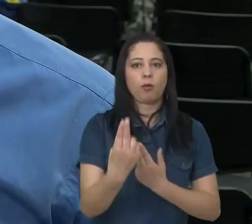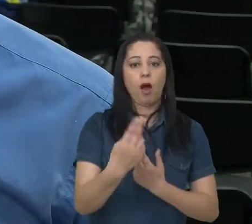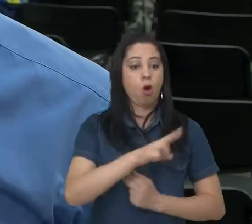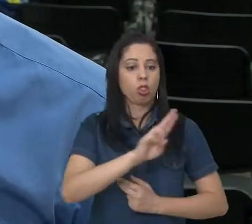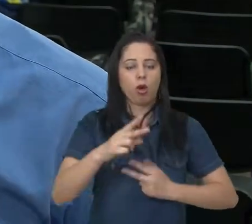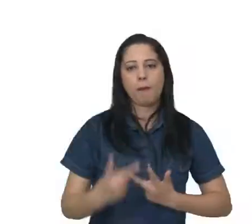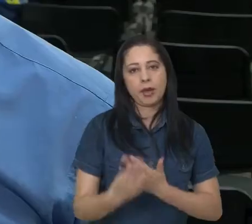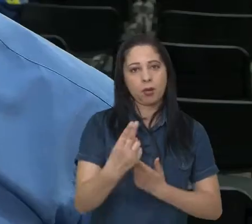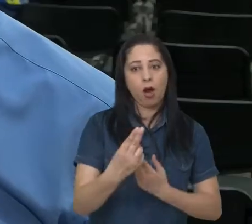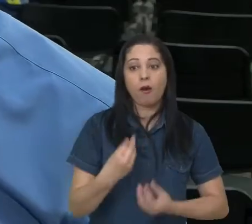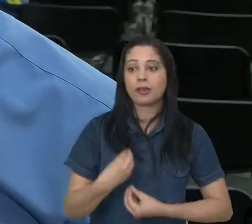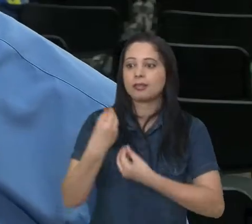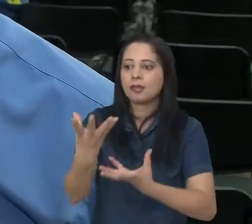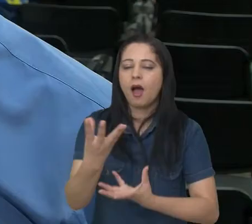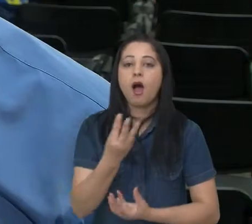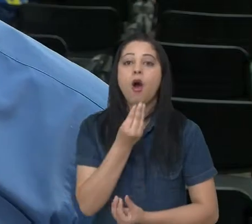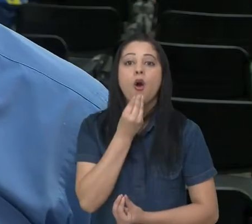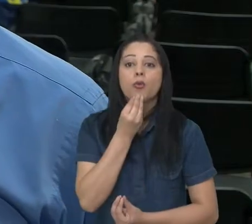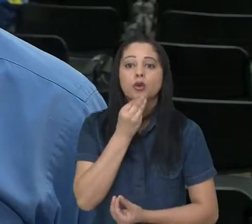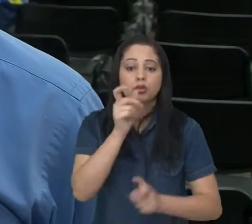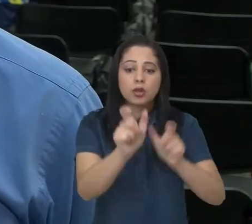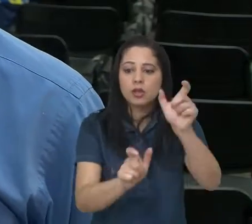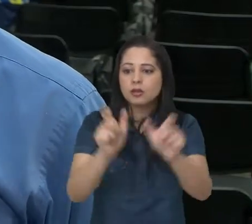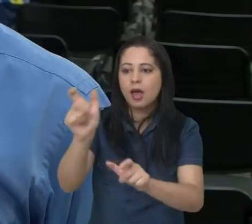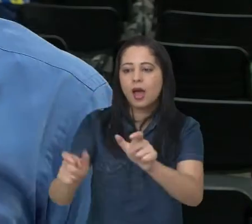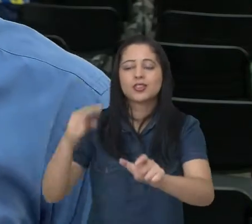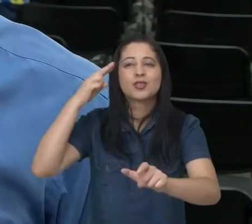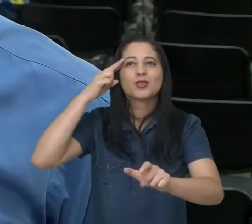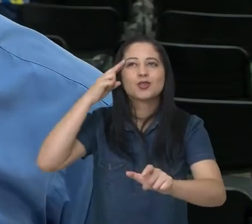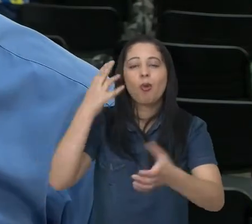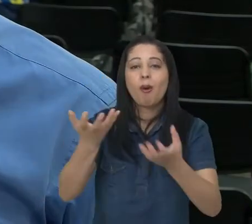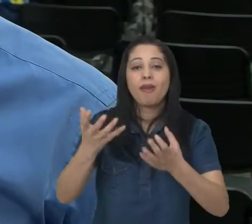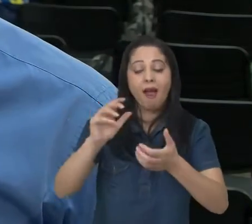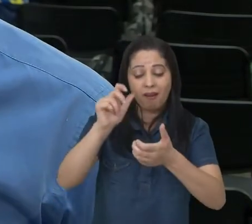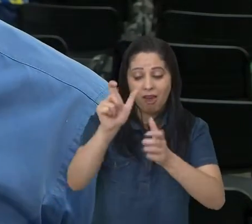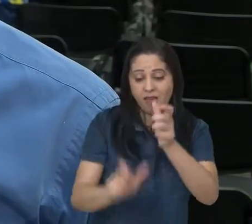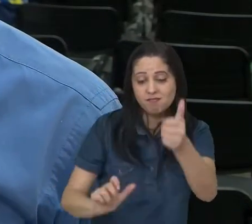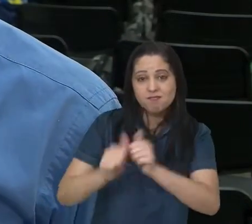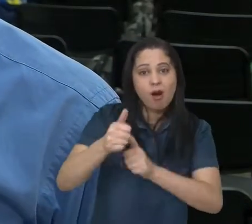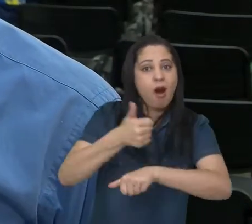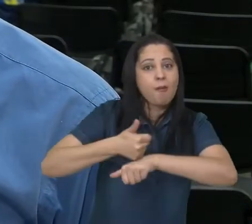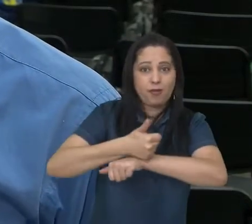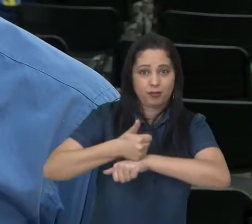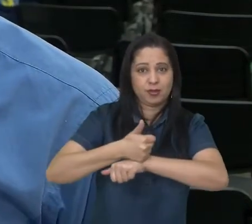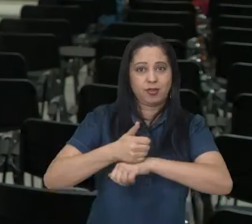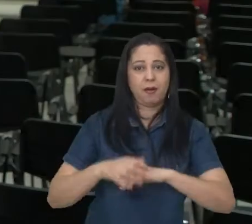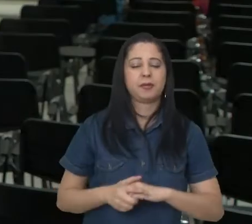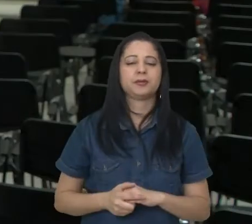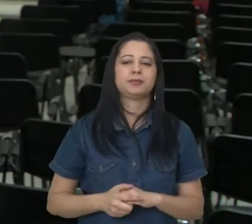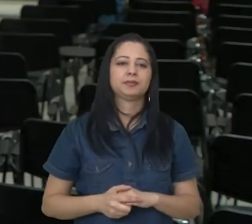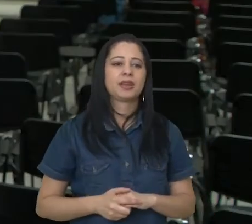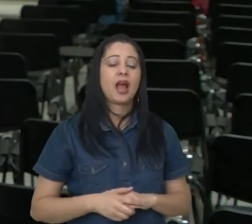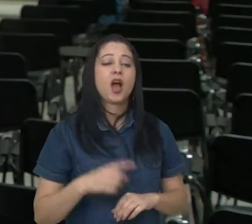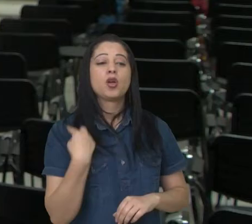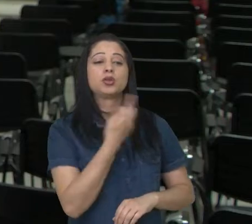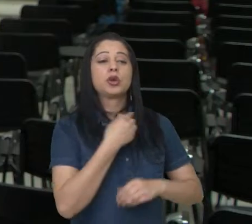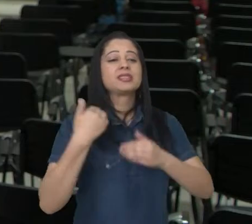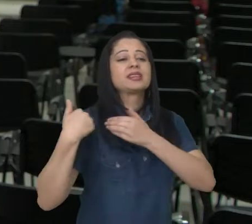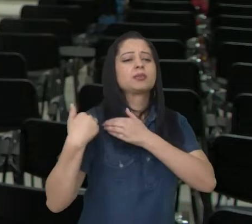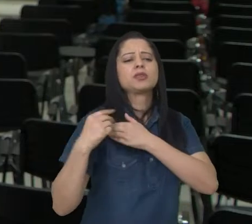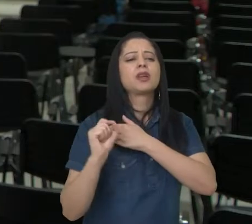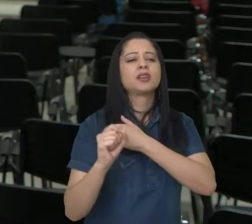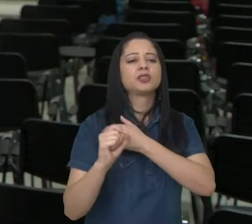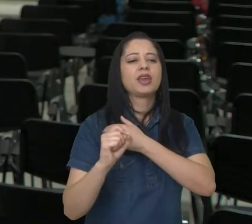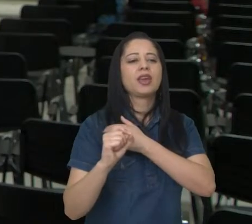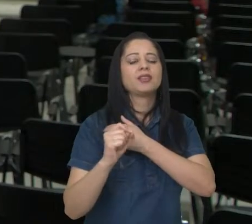atende crianças, né? É um projeto que dá oportunidade para as pessoas que sonham de fato ser um atleta profissional. Eu diria que o nosso